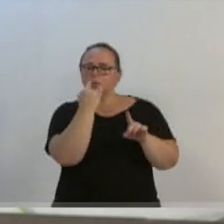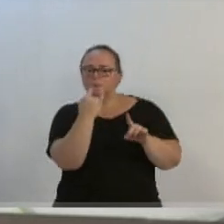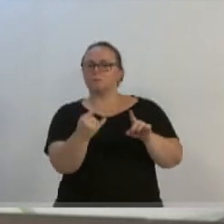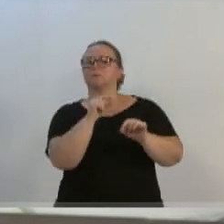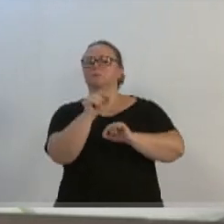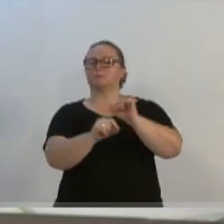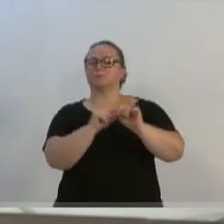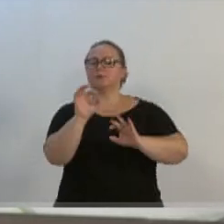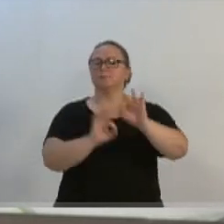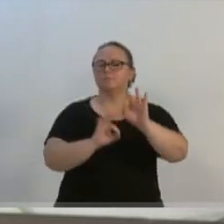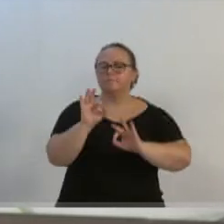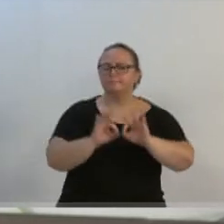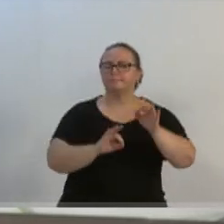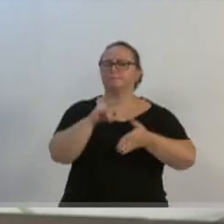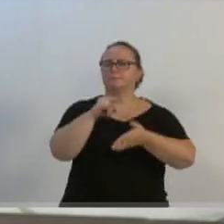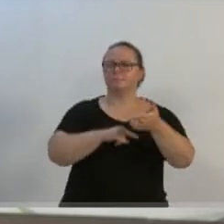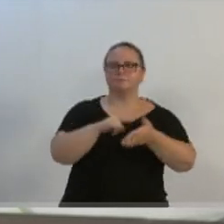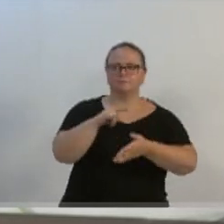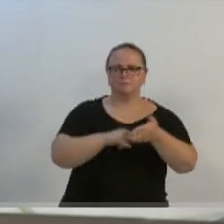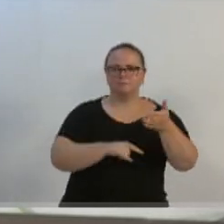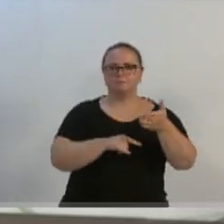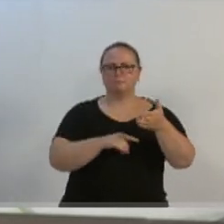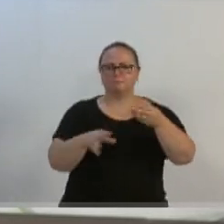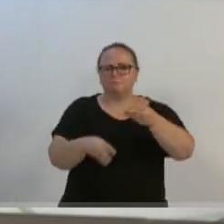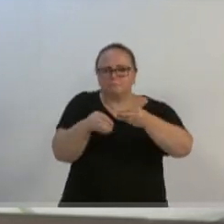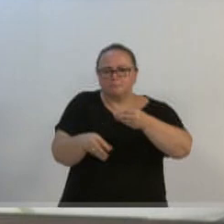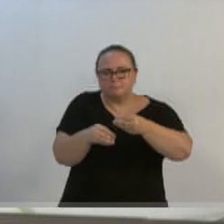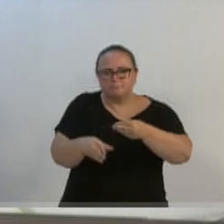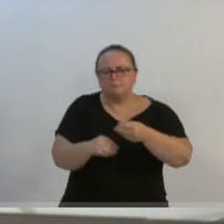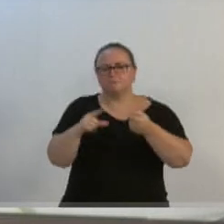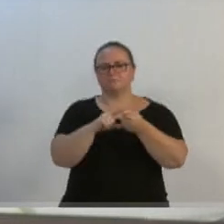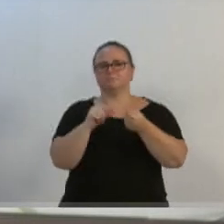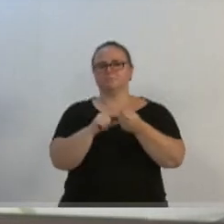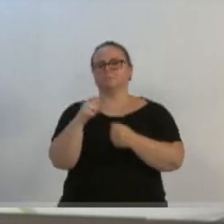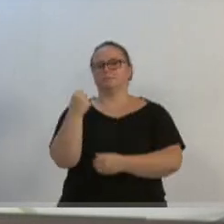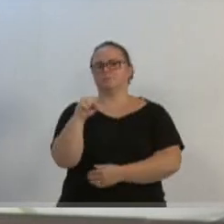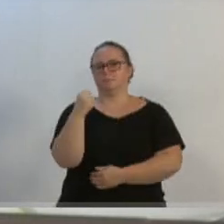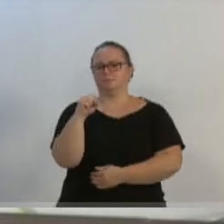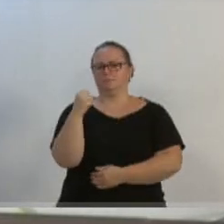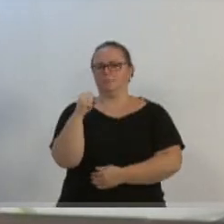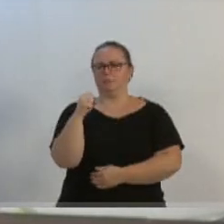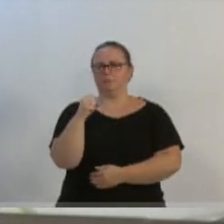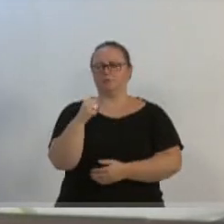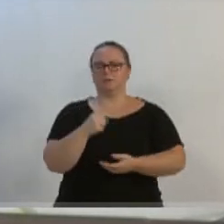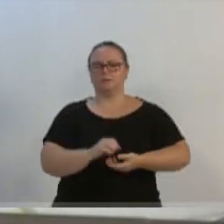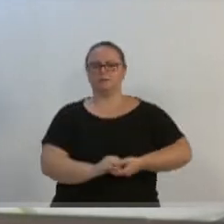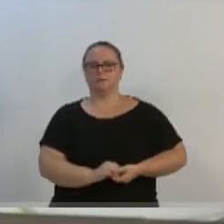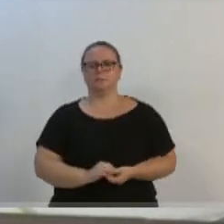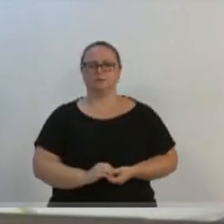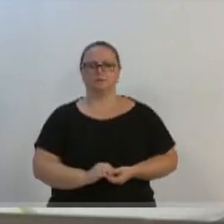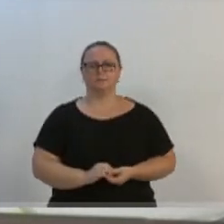para a elaboração de documentos elencados no artigo 8. Qual é a emenda 2?